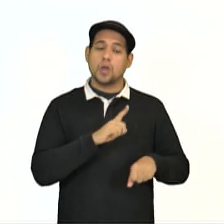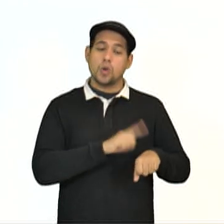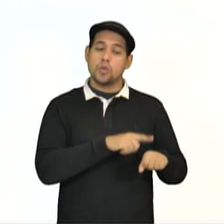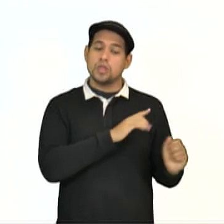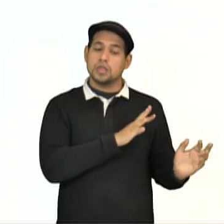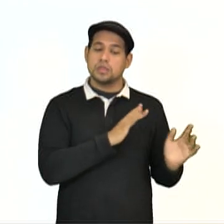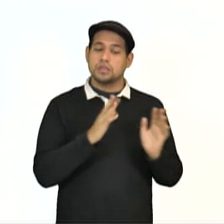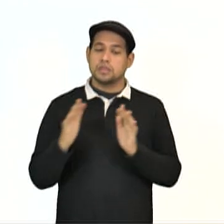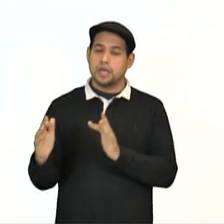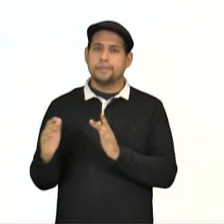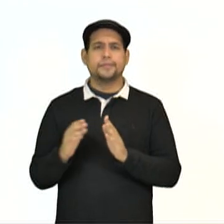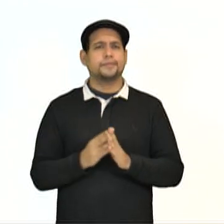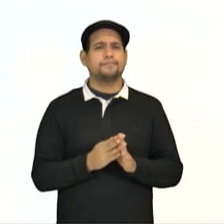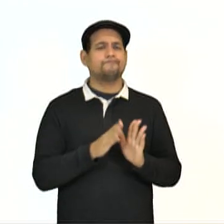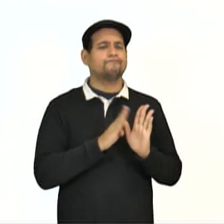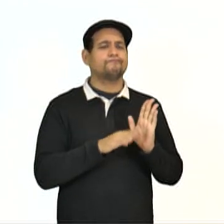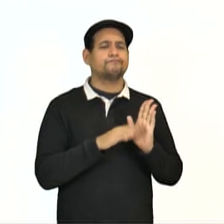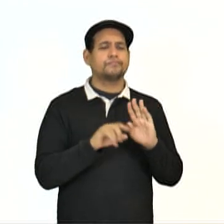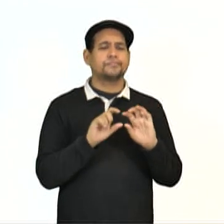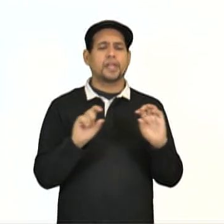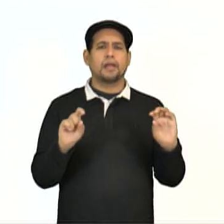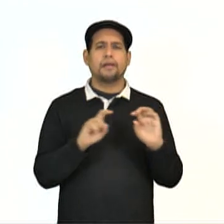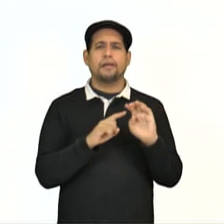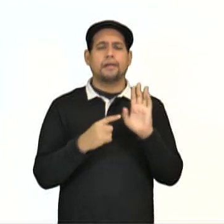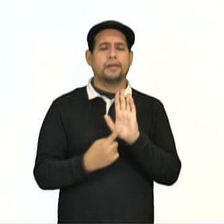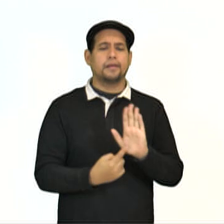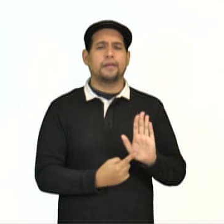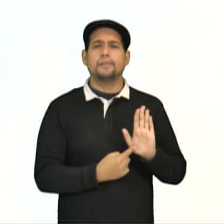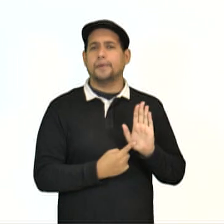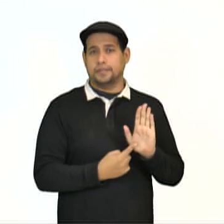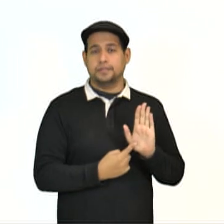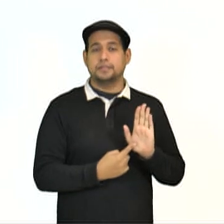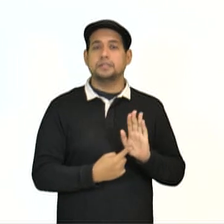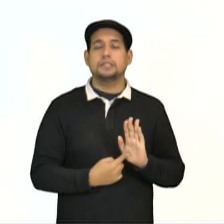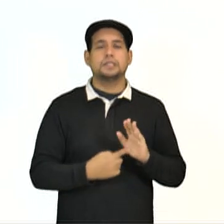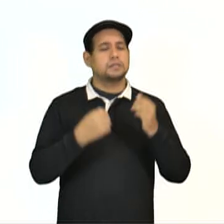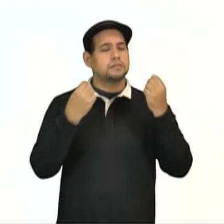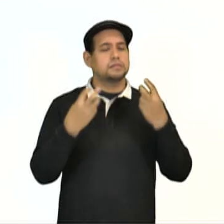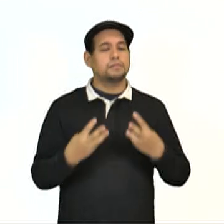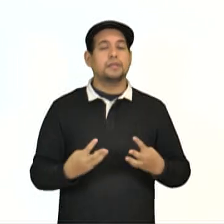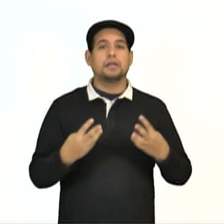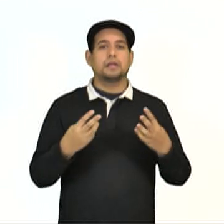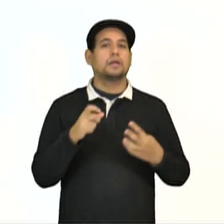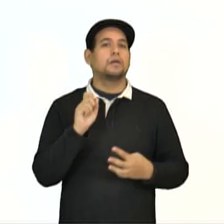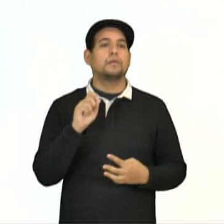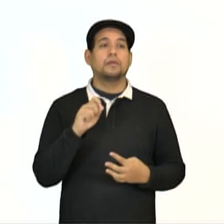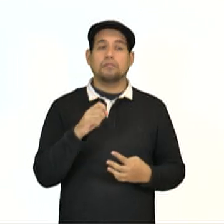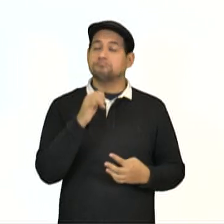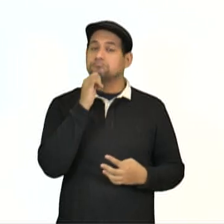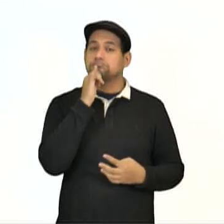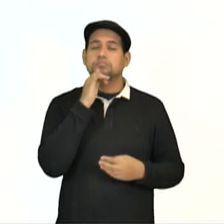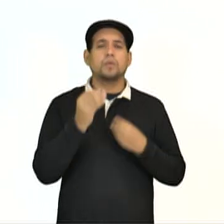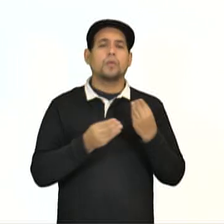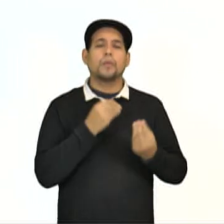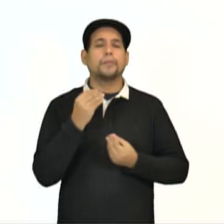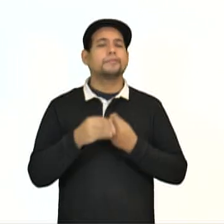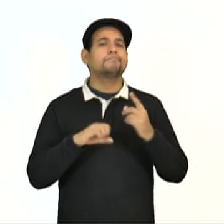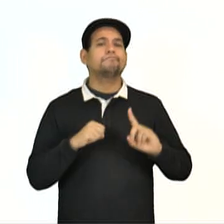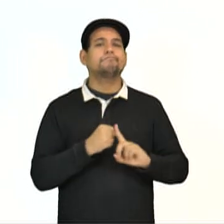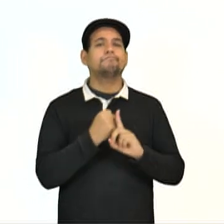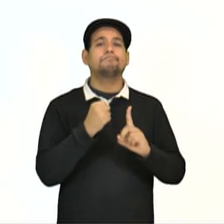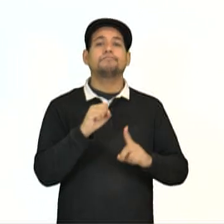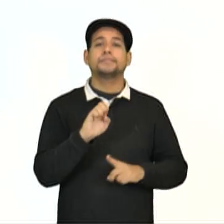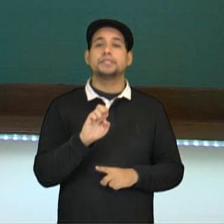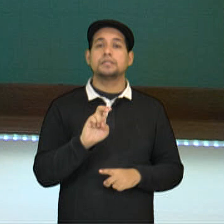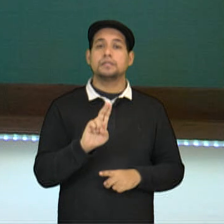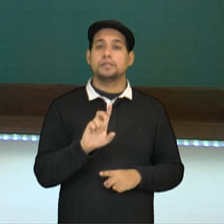tempo. Retire os versos que indicam essa passagem temporal e explique suas implicações para o eu